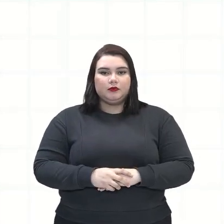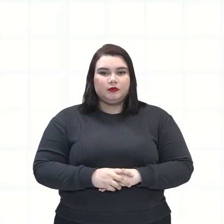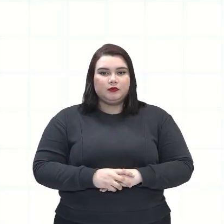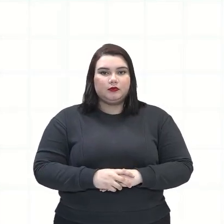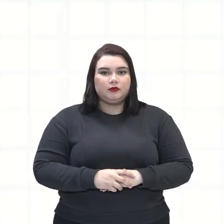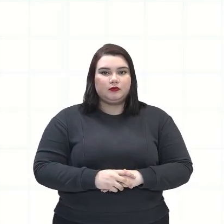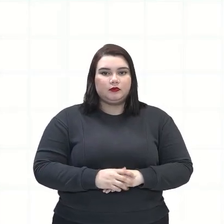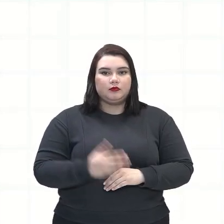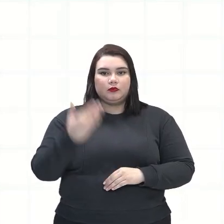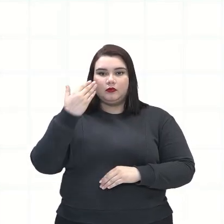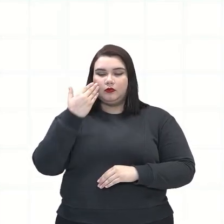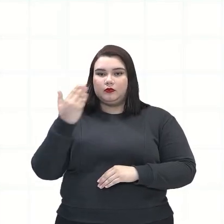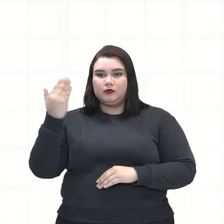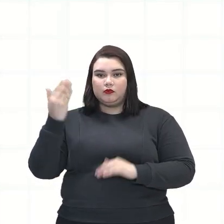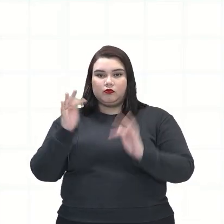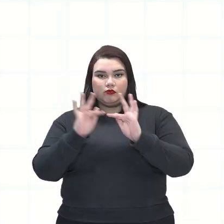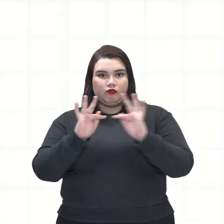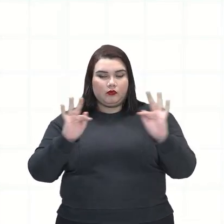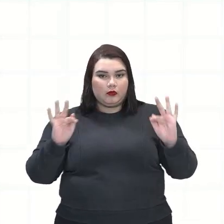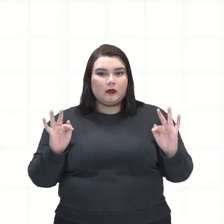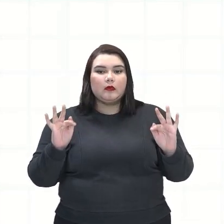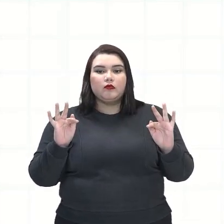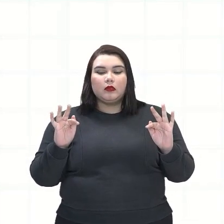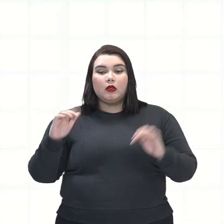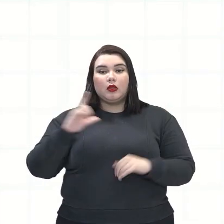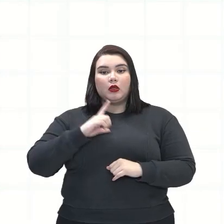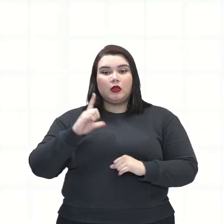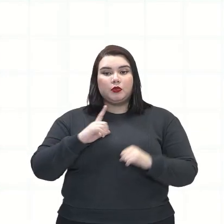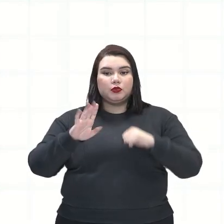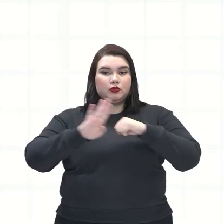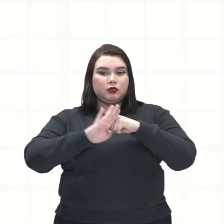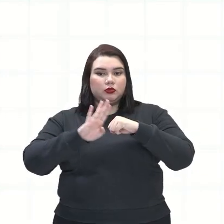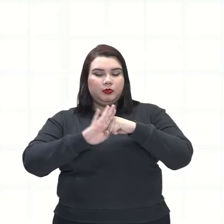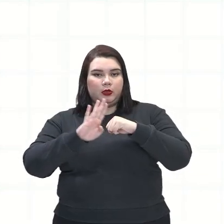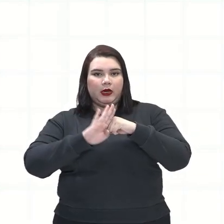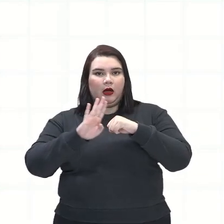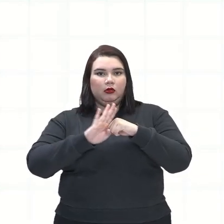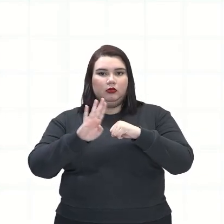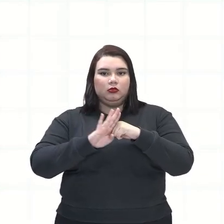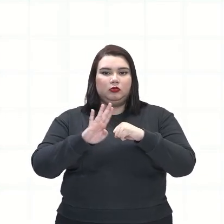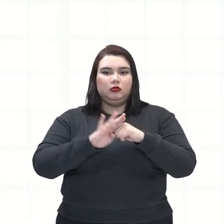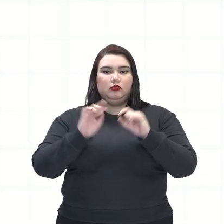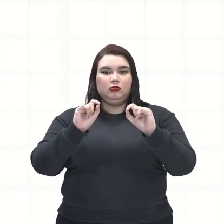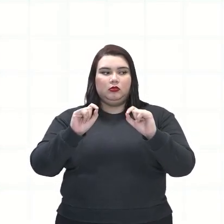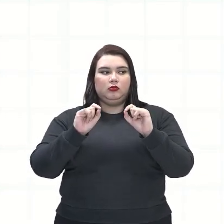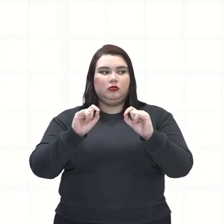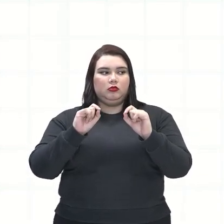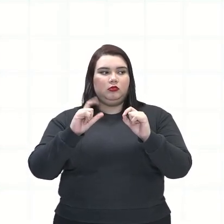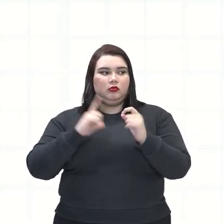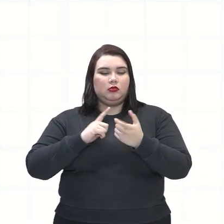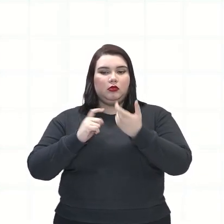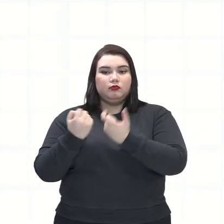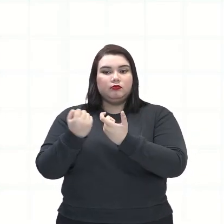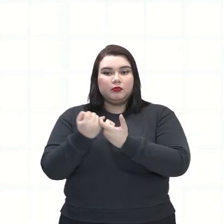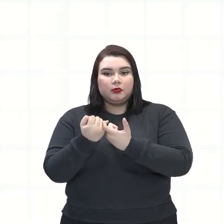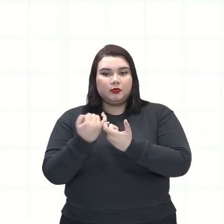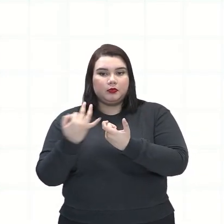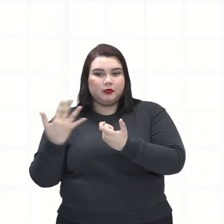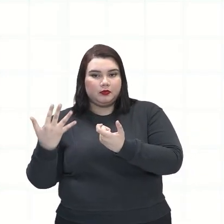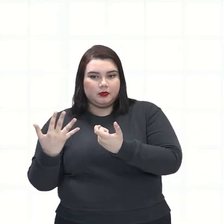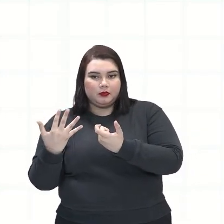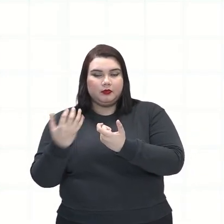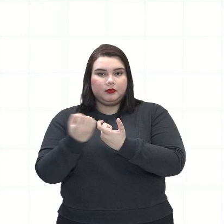books. Achei aqui um substantivo no plural, né? Porque eu falei a